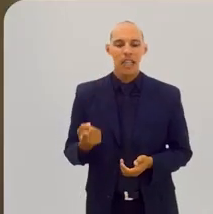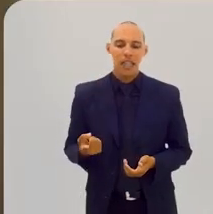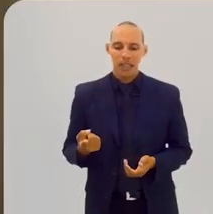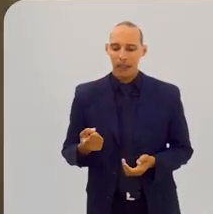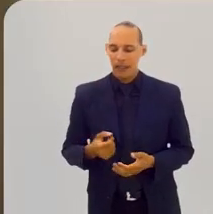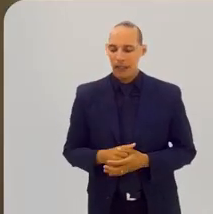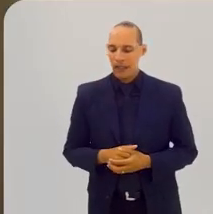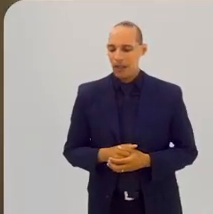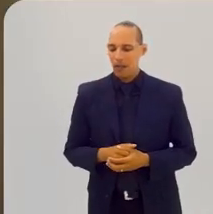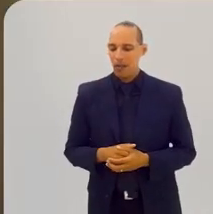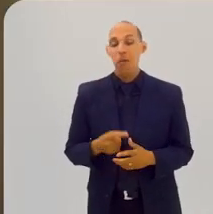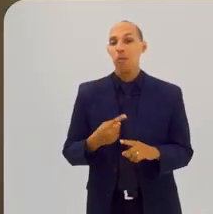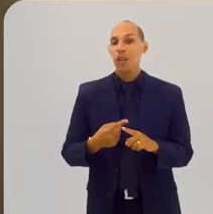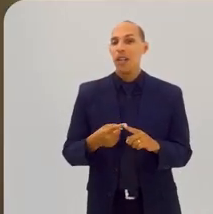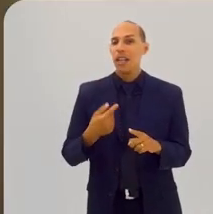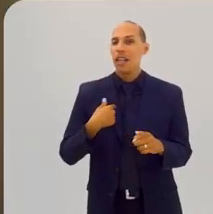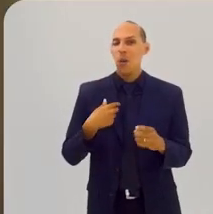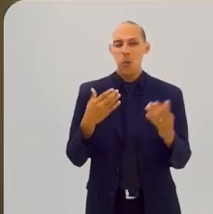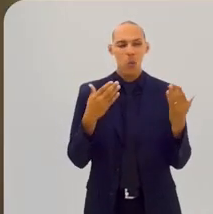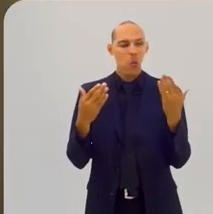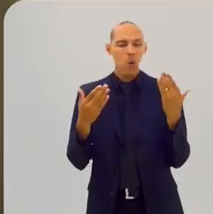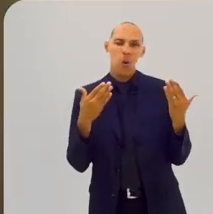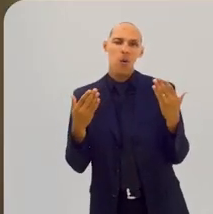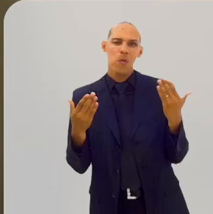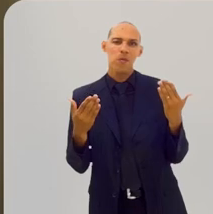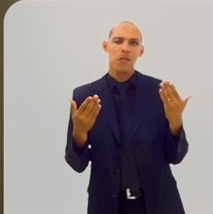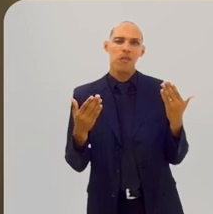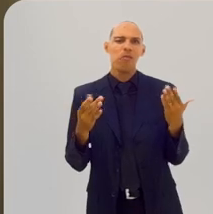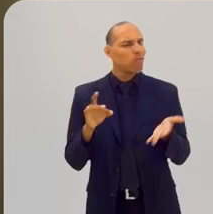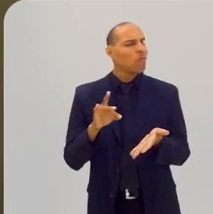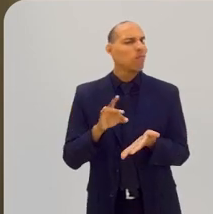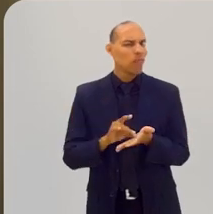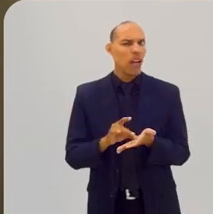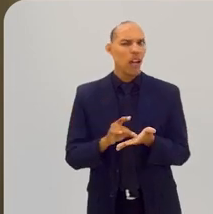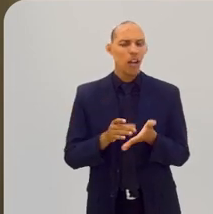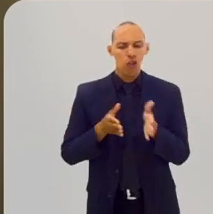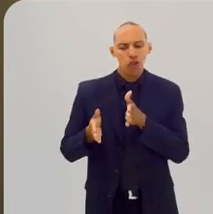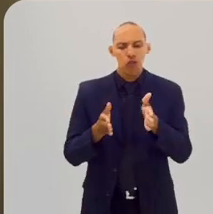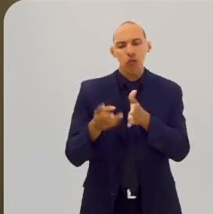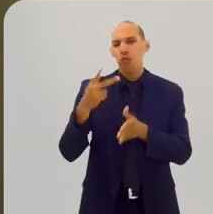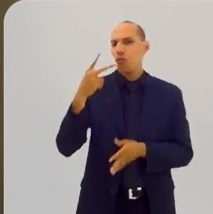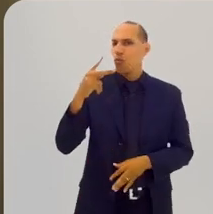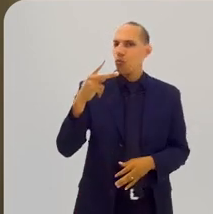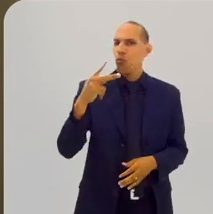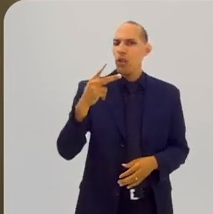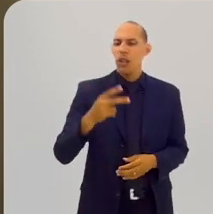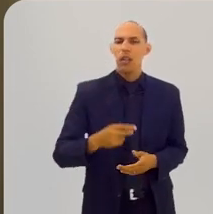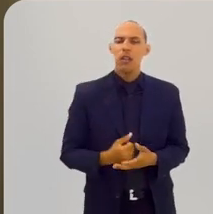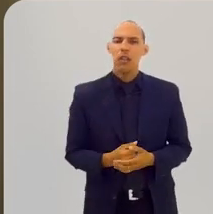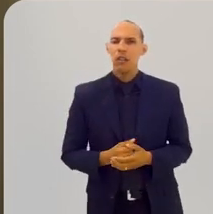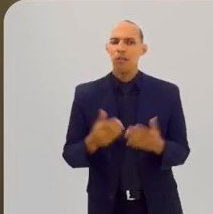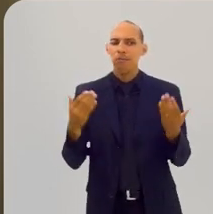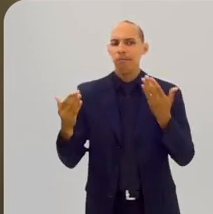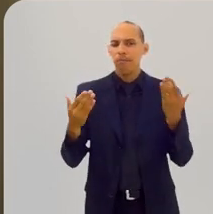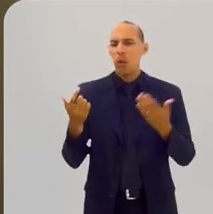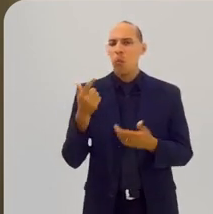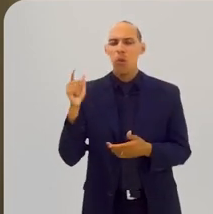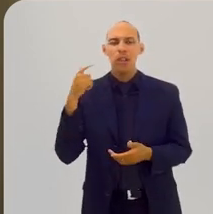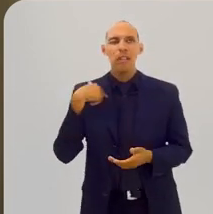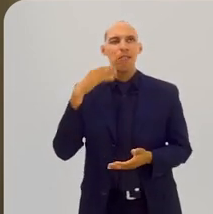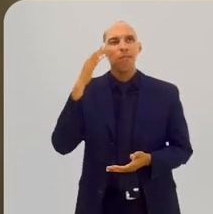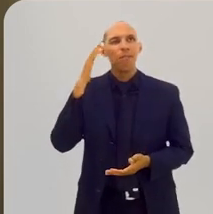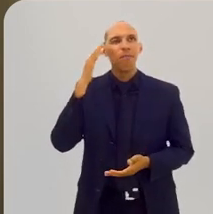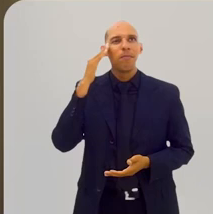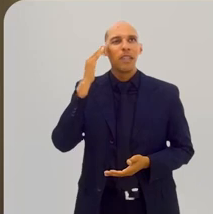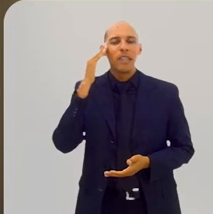vejo assim porque eu tô comparando né mesmo a tua trajetória e assim tentando